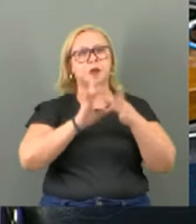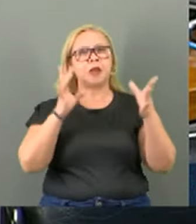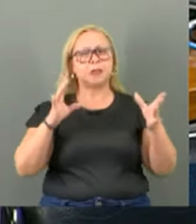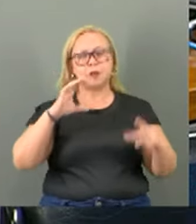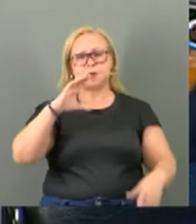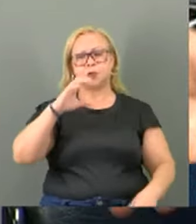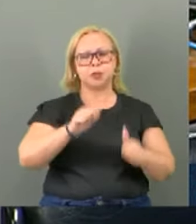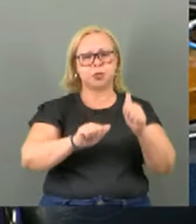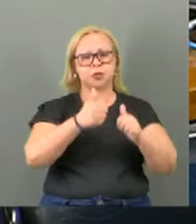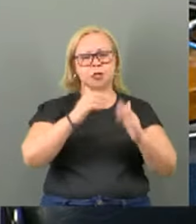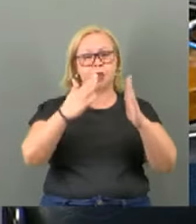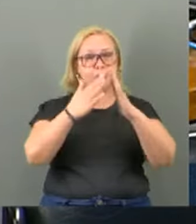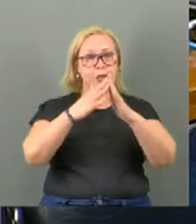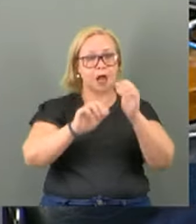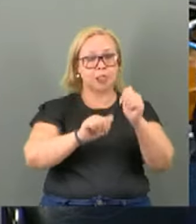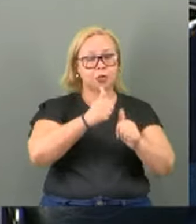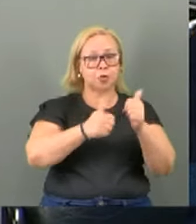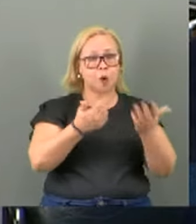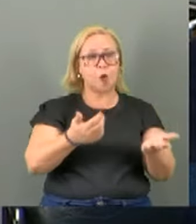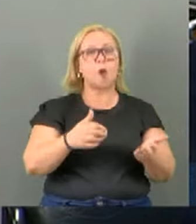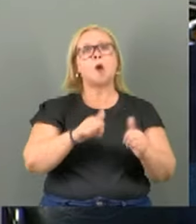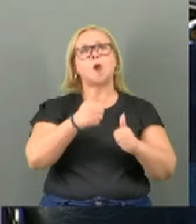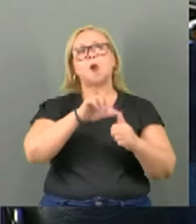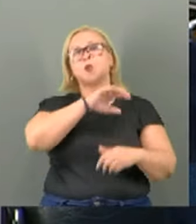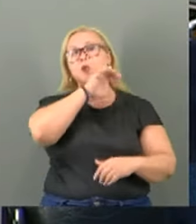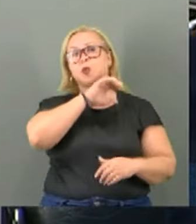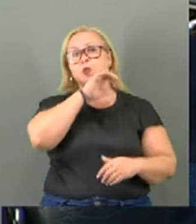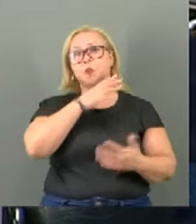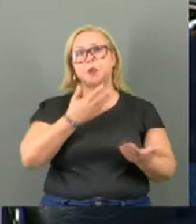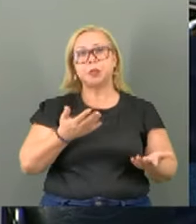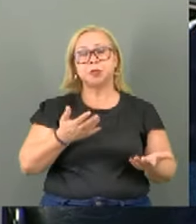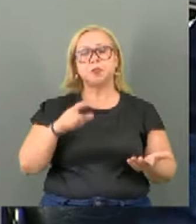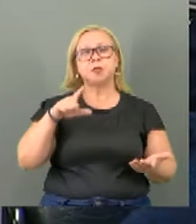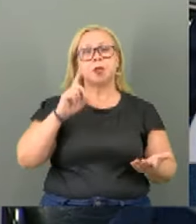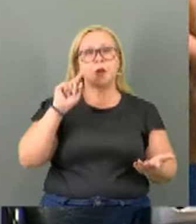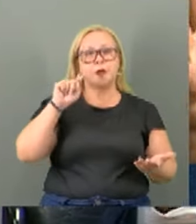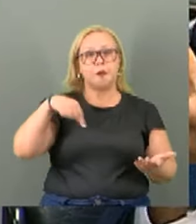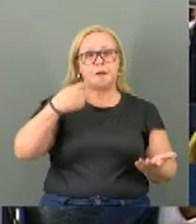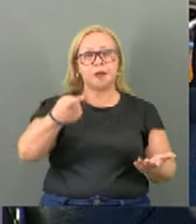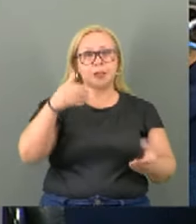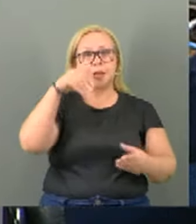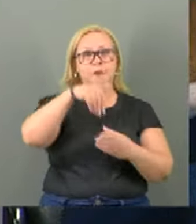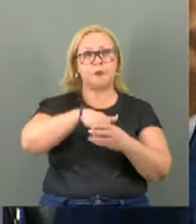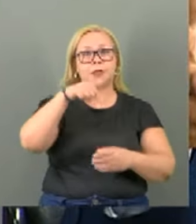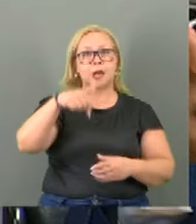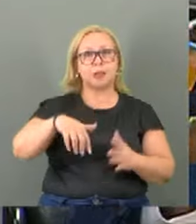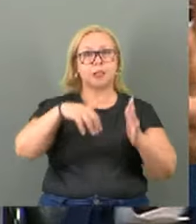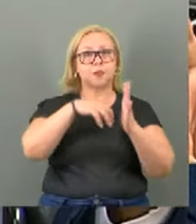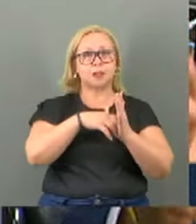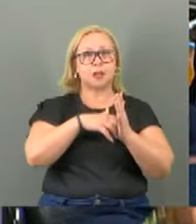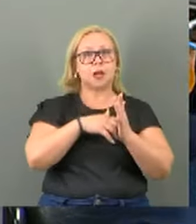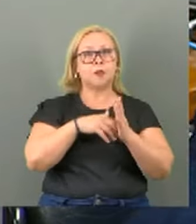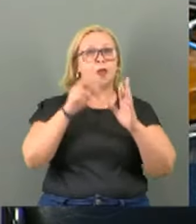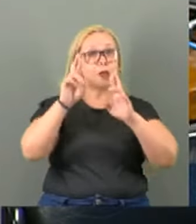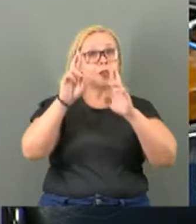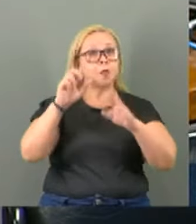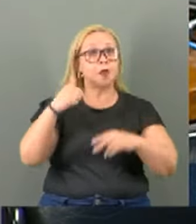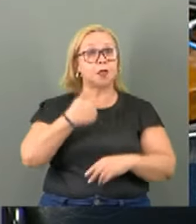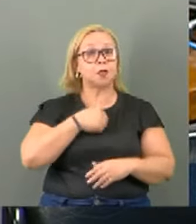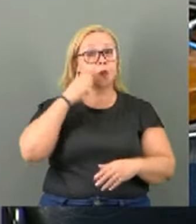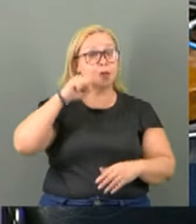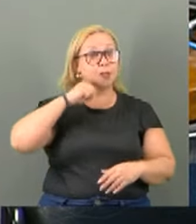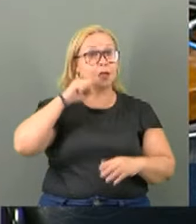cassino, bingo e jogo do bicho, que está prevista para ser votada aqui no Senado. A qualquer momento, eu espero que nós, senadores, tenhamos juízo para nem colocar